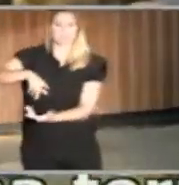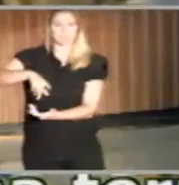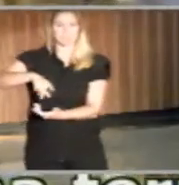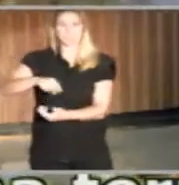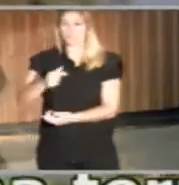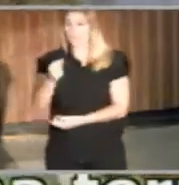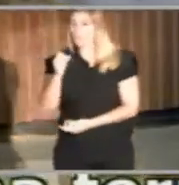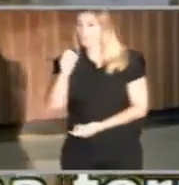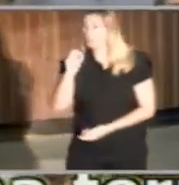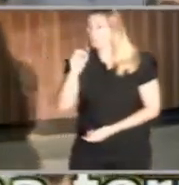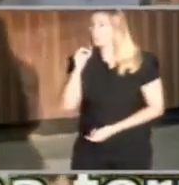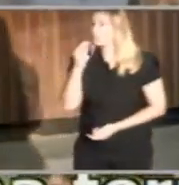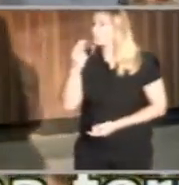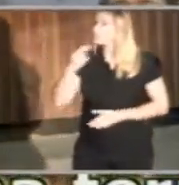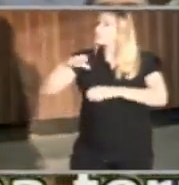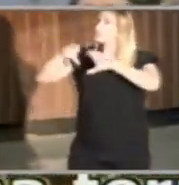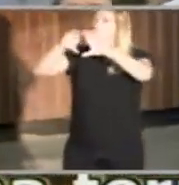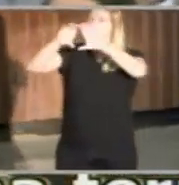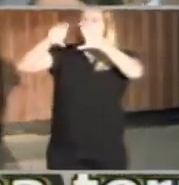Não há outro.